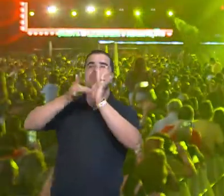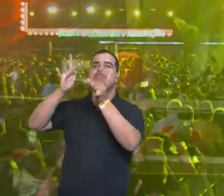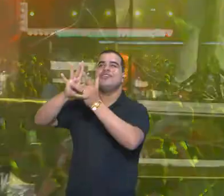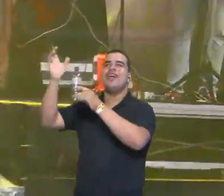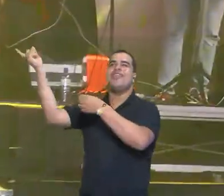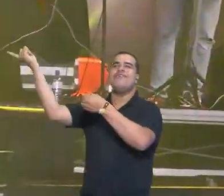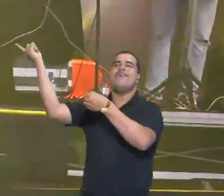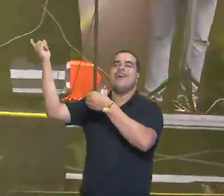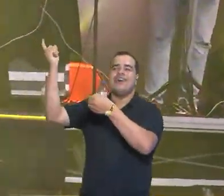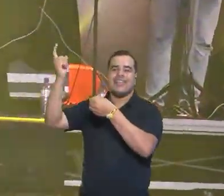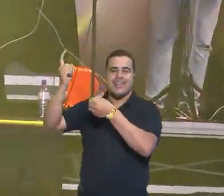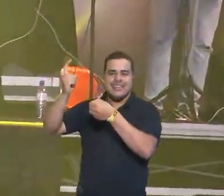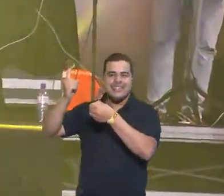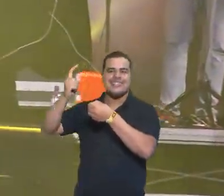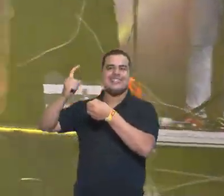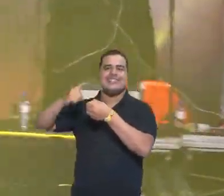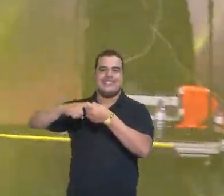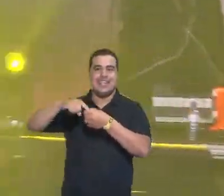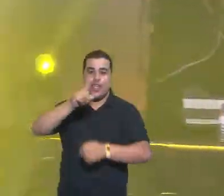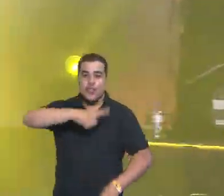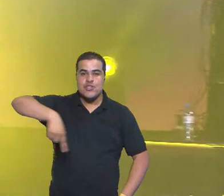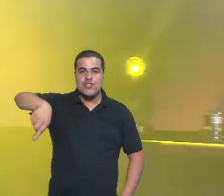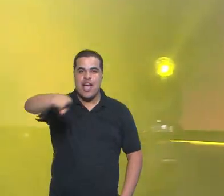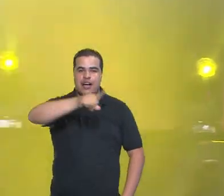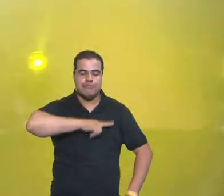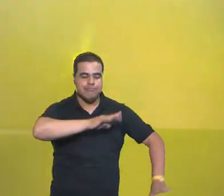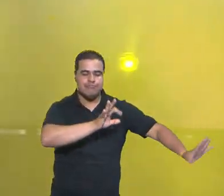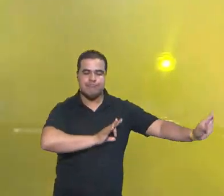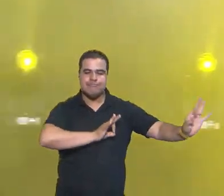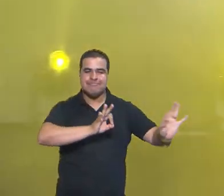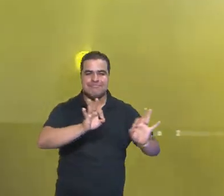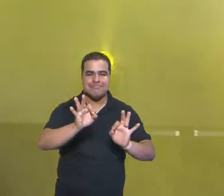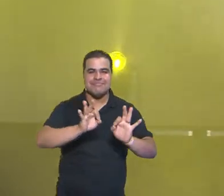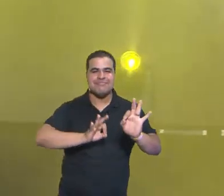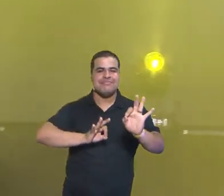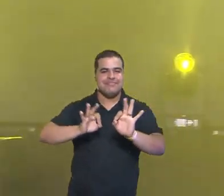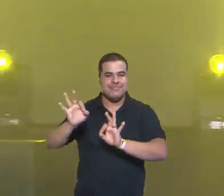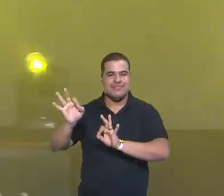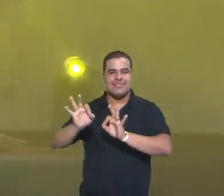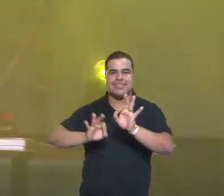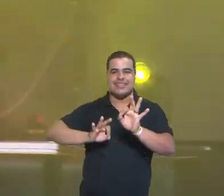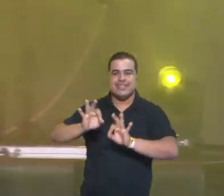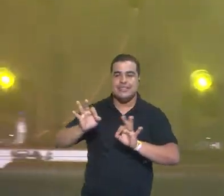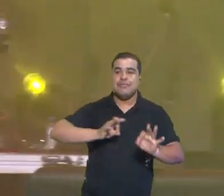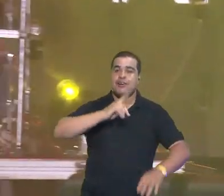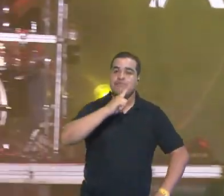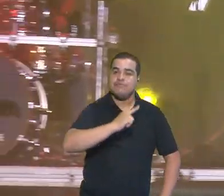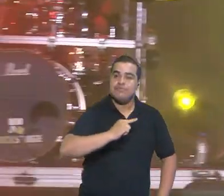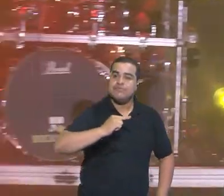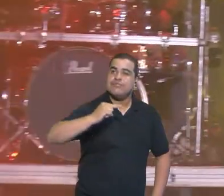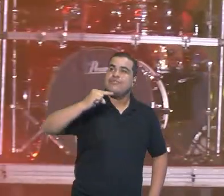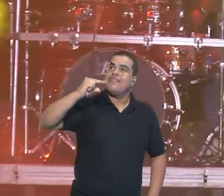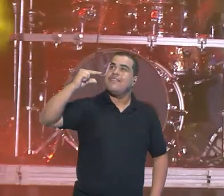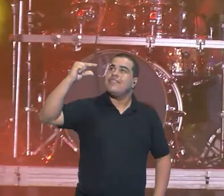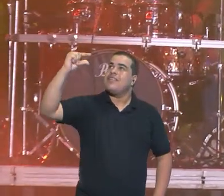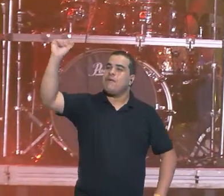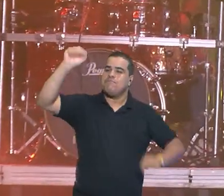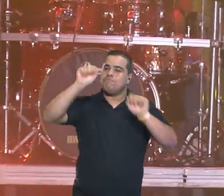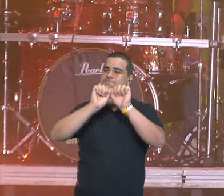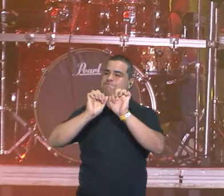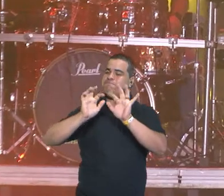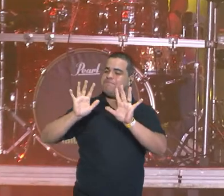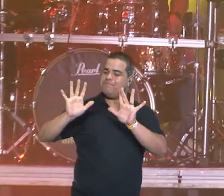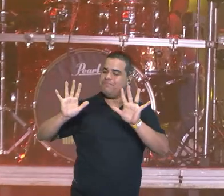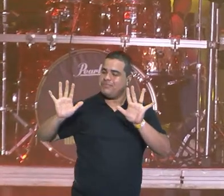o noivo vem aí acreditar se preparando para cada um